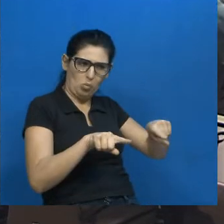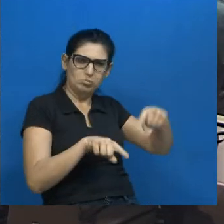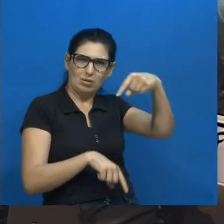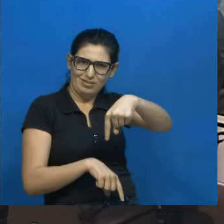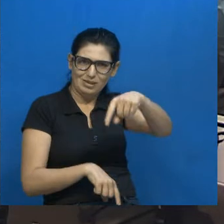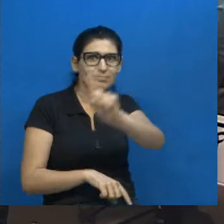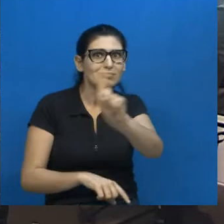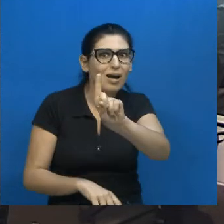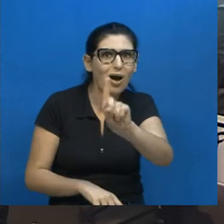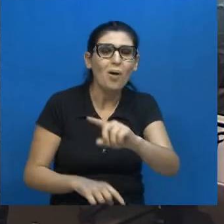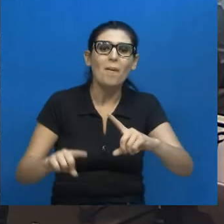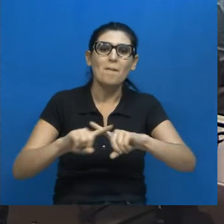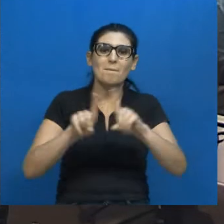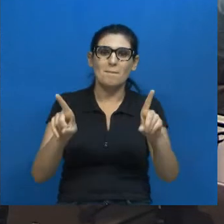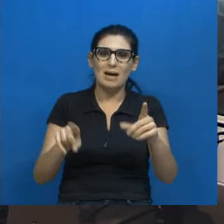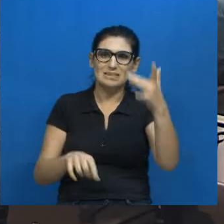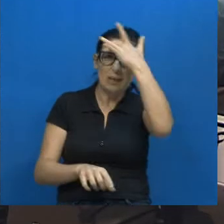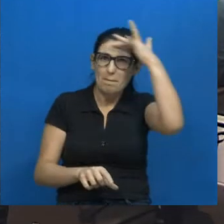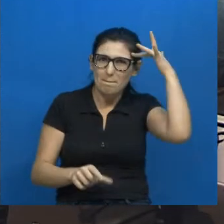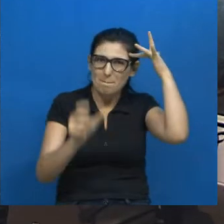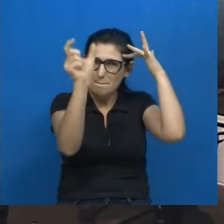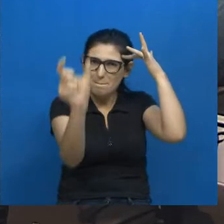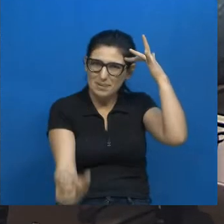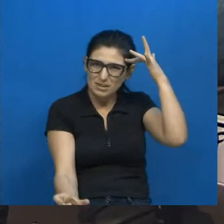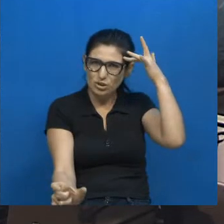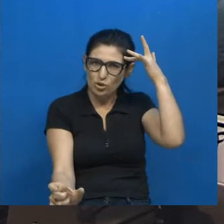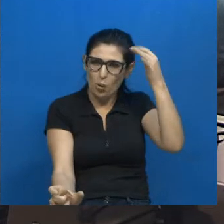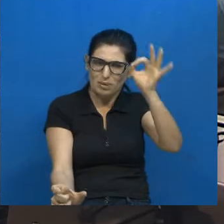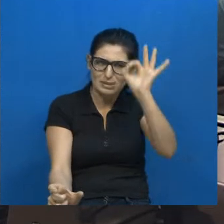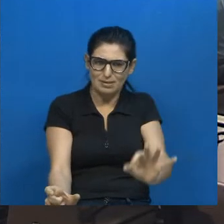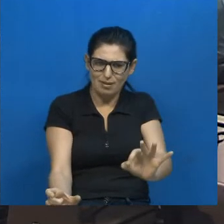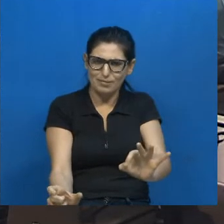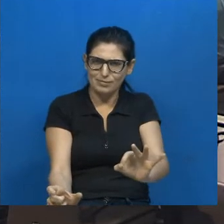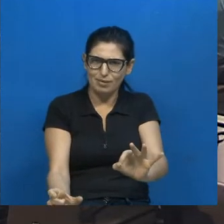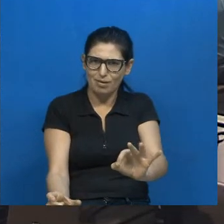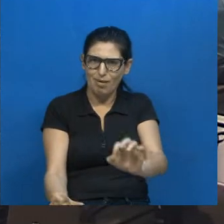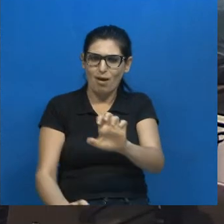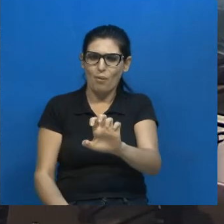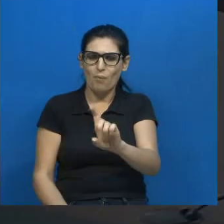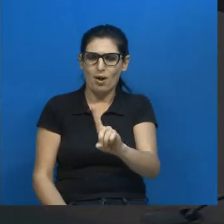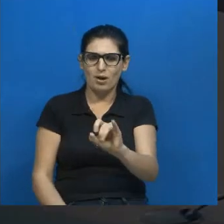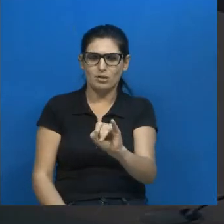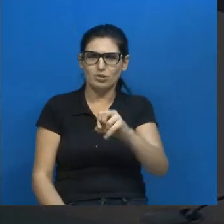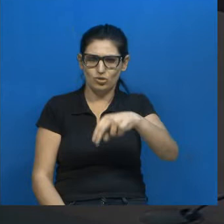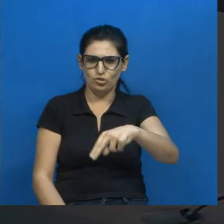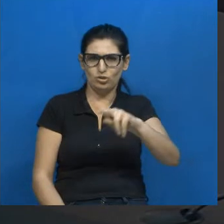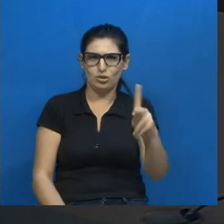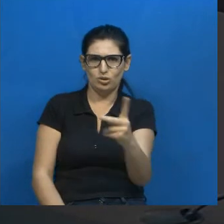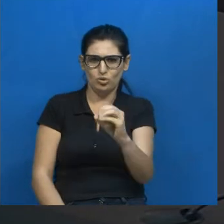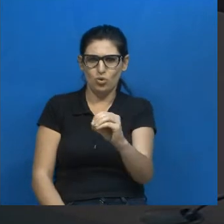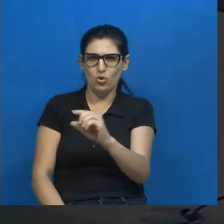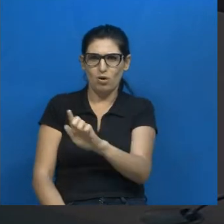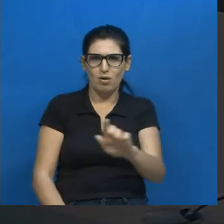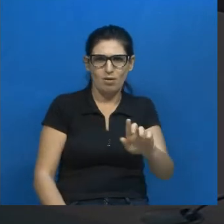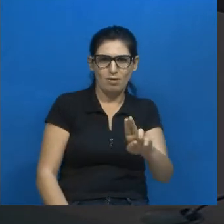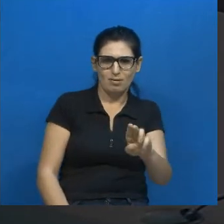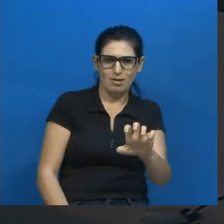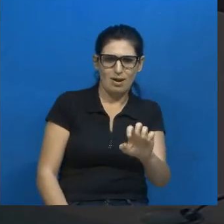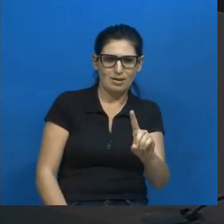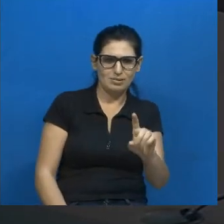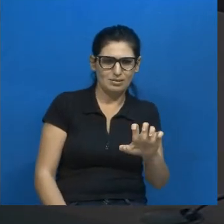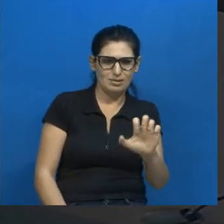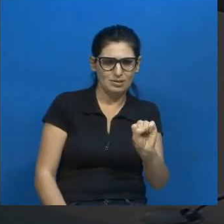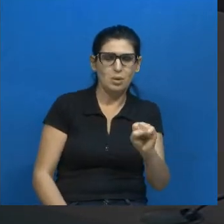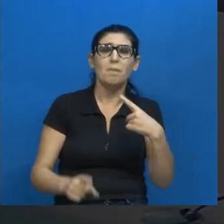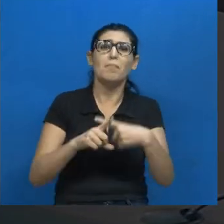estar aqui era o Edinho Guedes, que passou para estar aqui. Ele que tinha que estar aqui. Porque ele é o secretário,